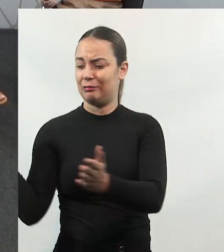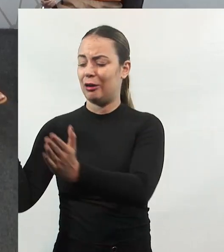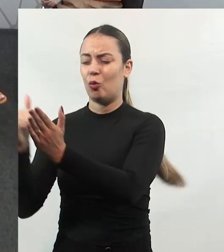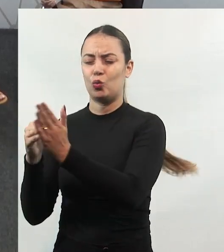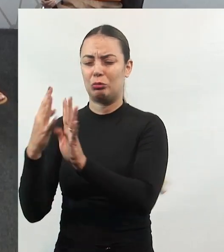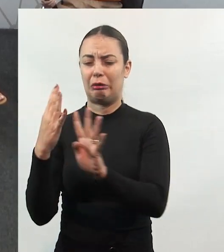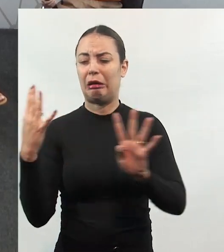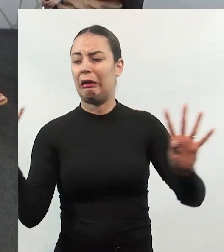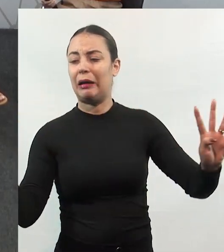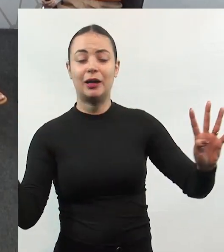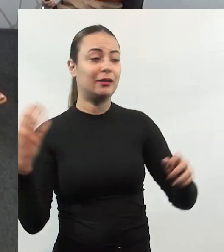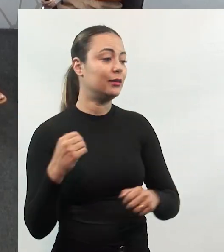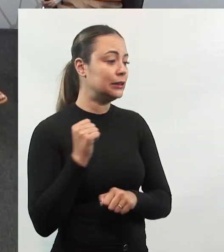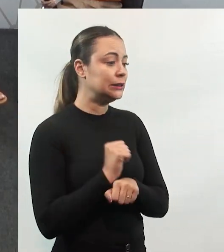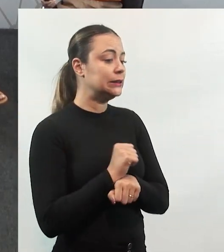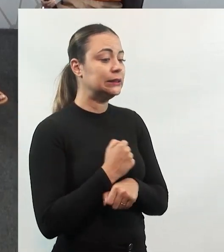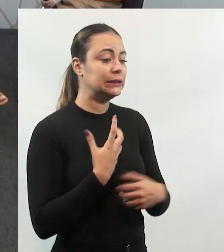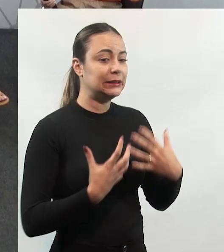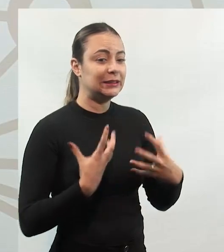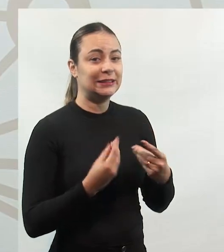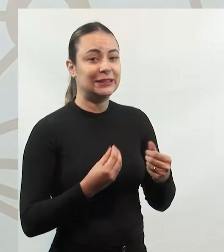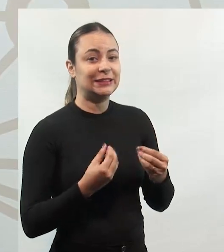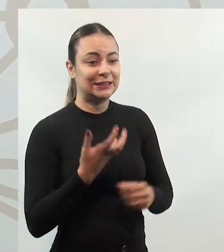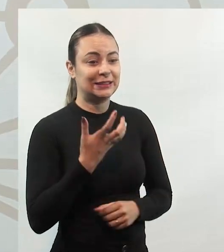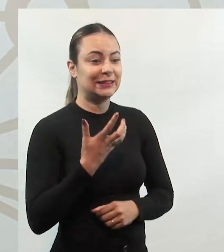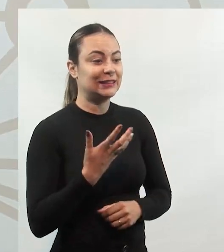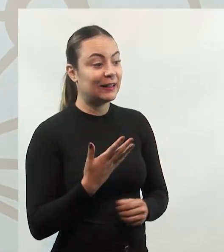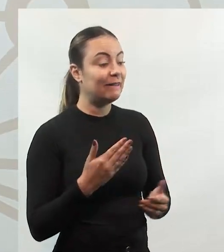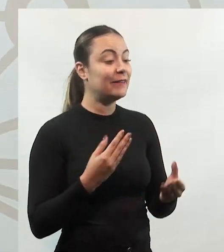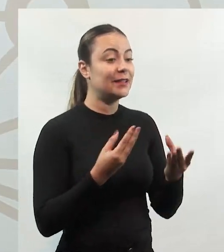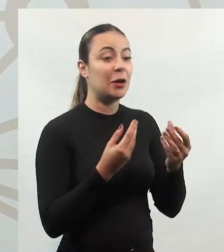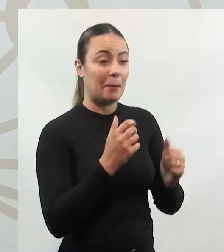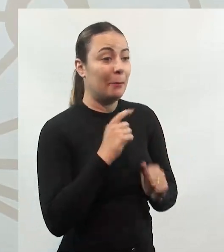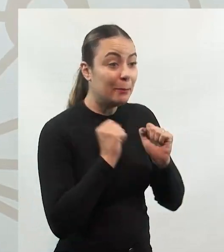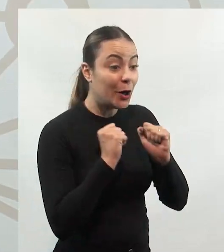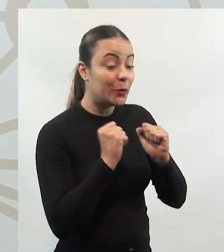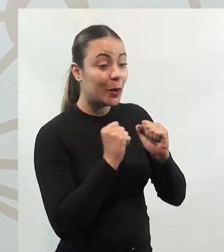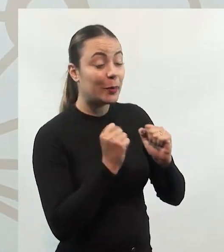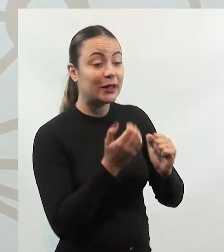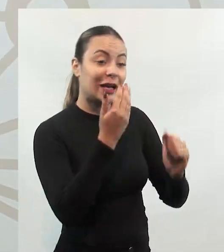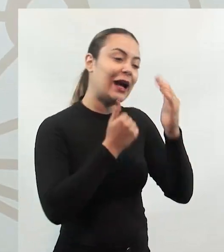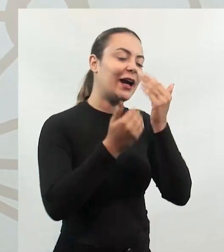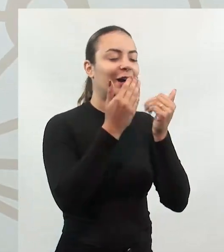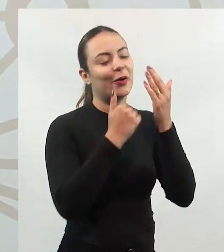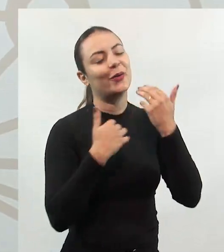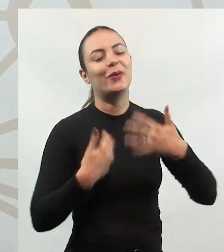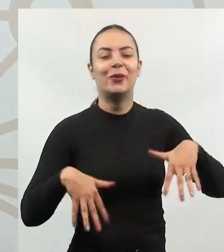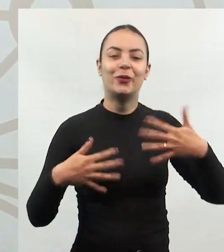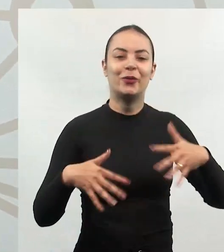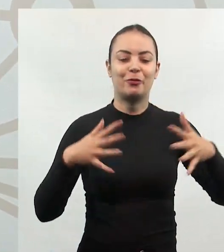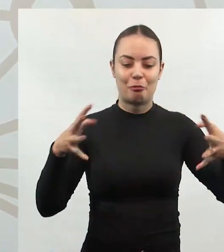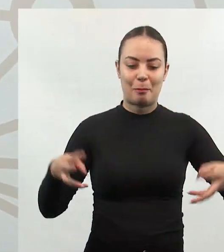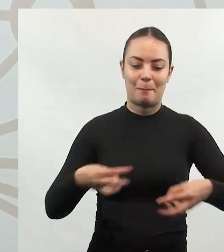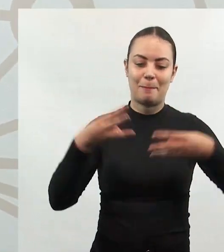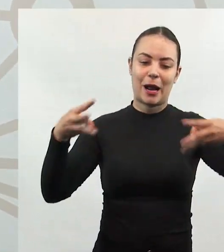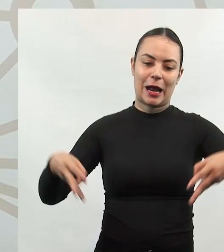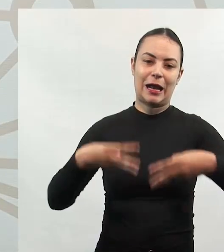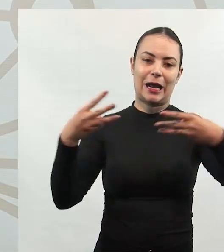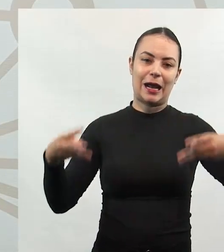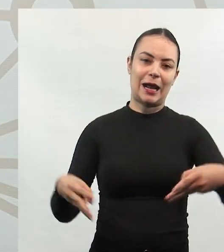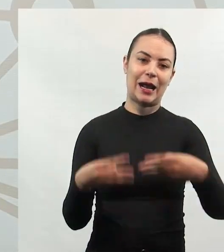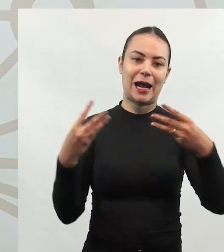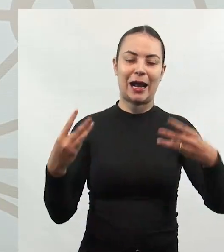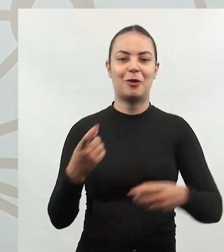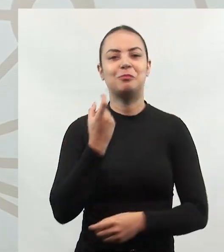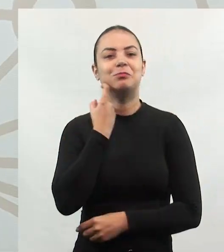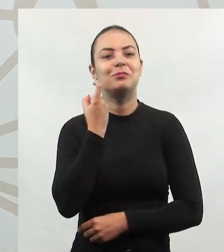Refeitório, né? Sempre aquela que ficava na fila várias vezes. A nossa era a Grace. Se tiver tá assistindo a gente, com certeza é a nossa Miss Refeitório. Ela